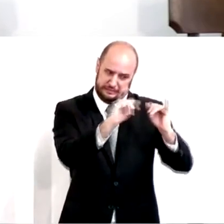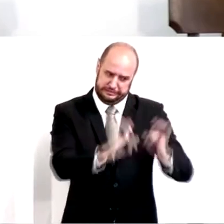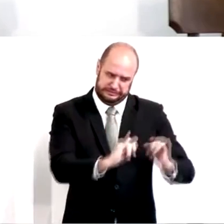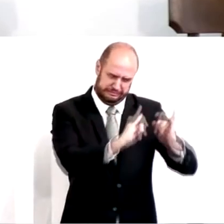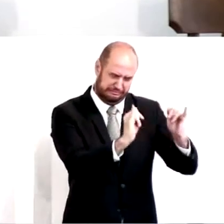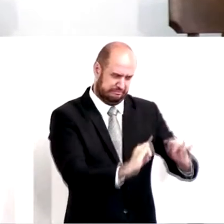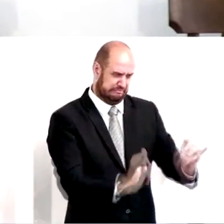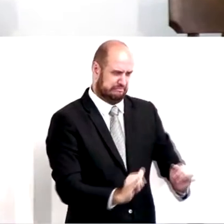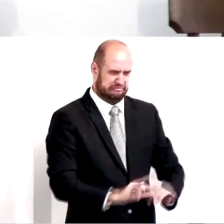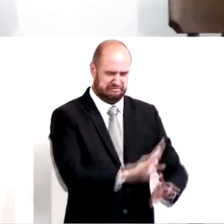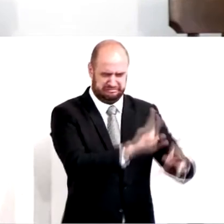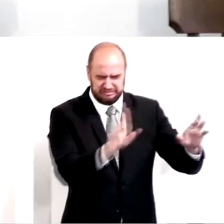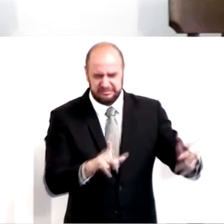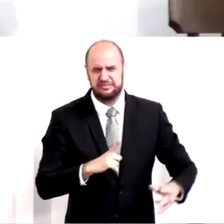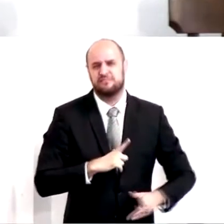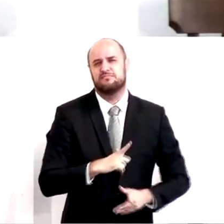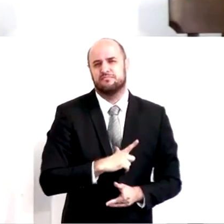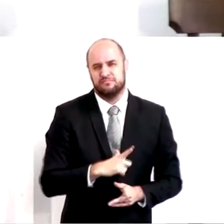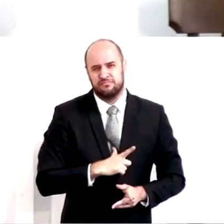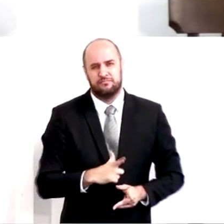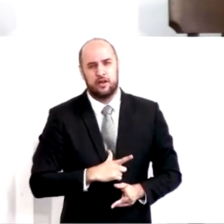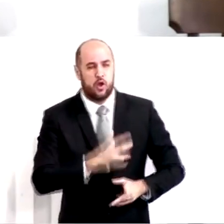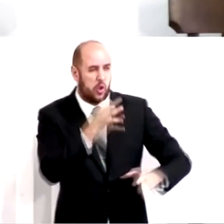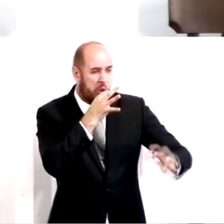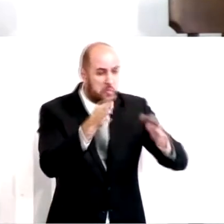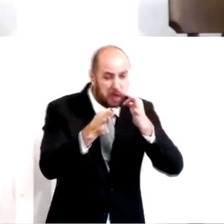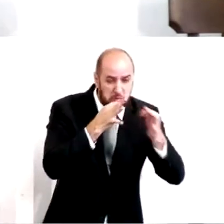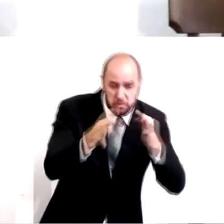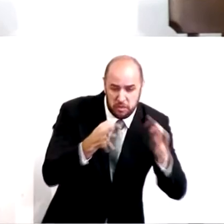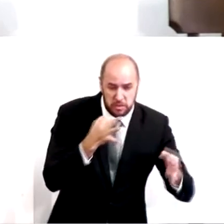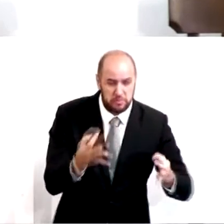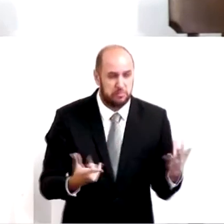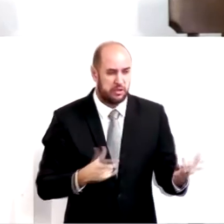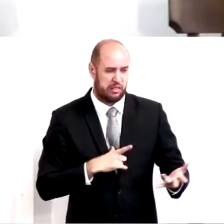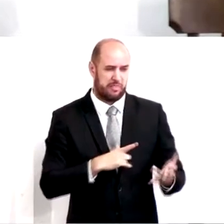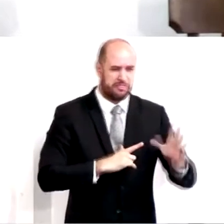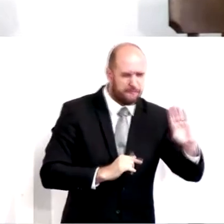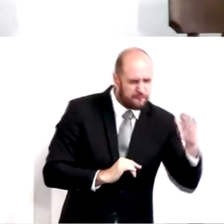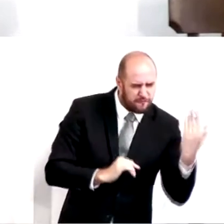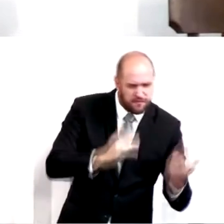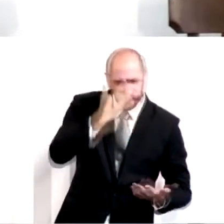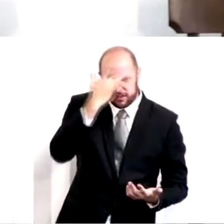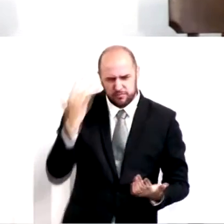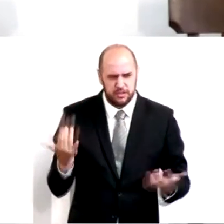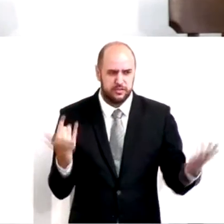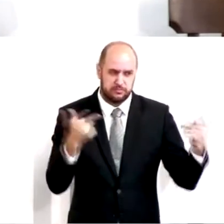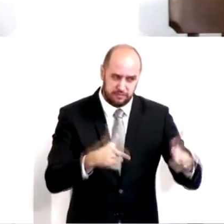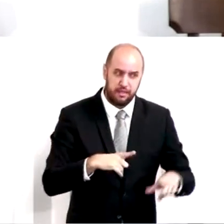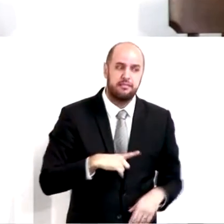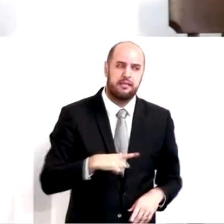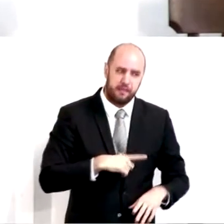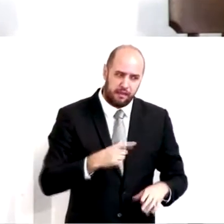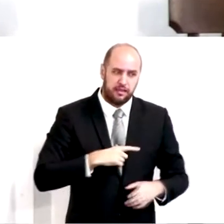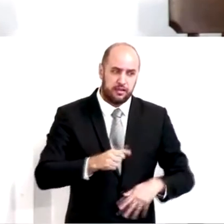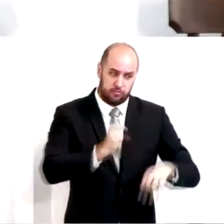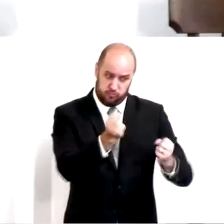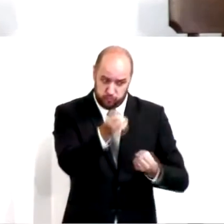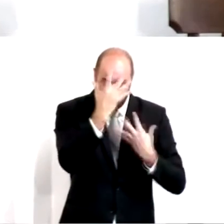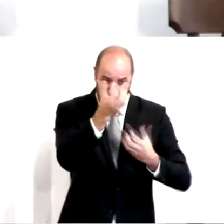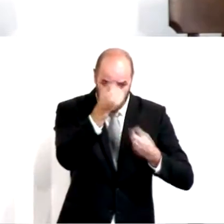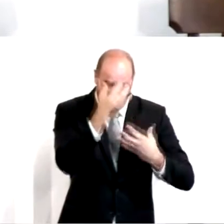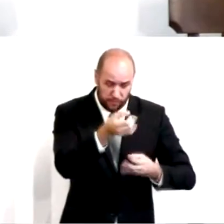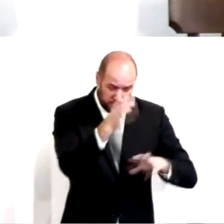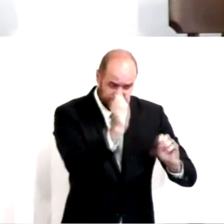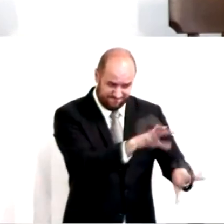Está cheio de anarquismo ao redor, está cheio de opressões ao redor, está cheio de falsas políticas ao redor, cheio de ideologias complicadas ao